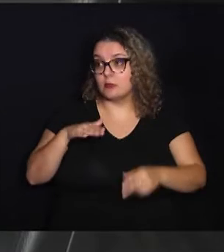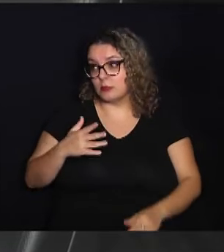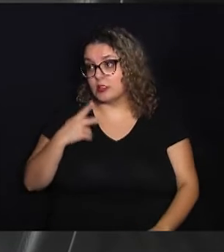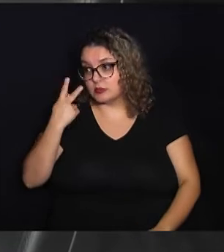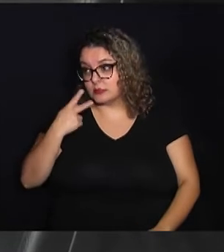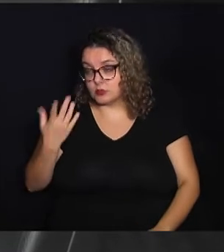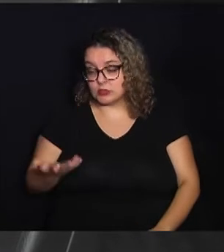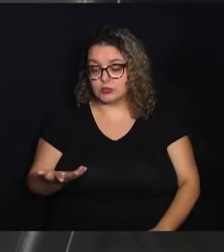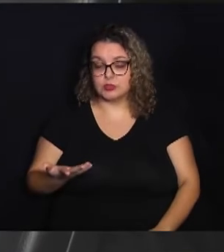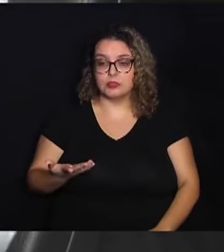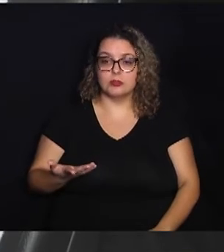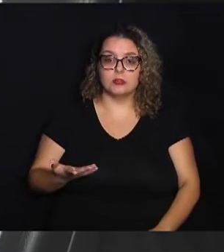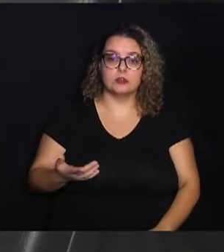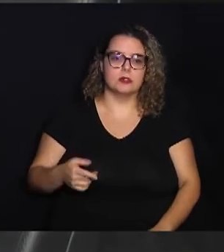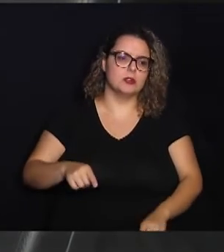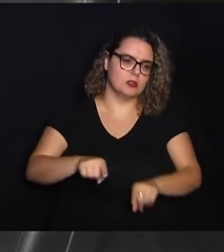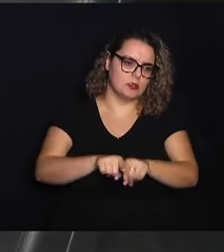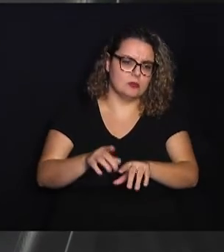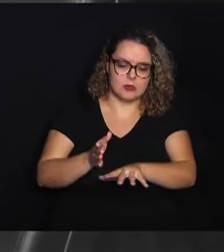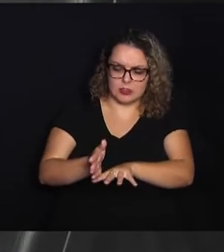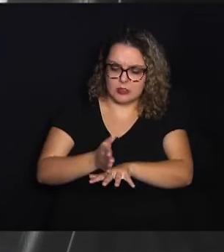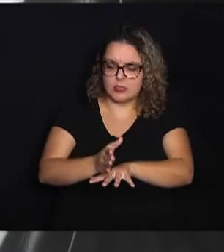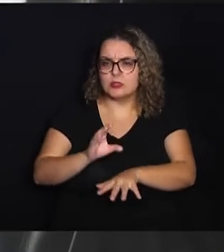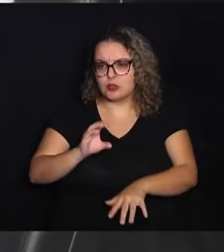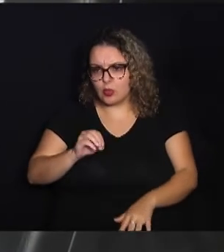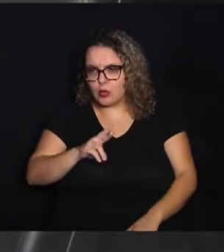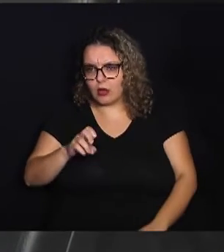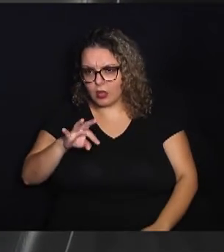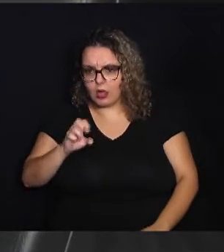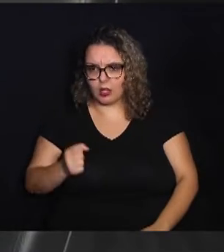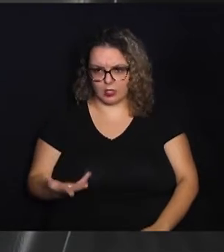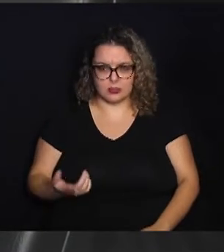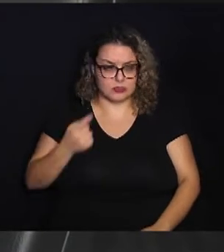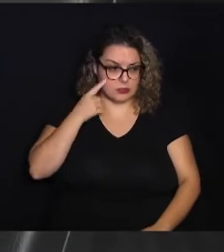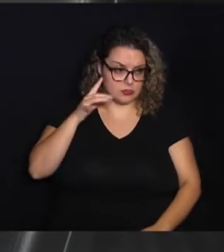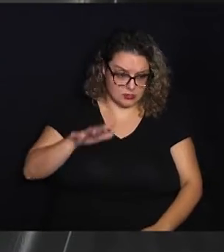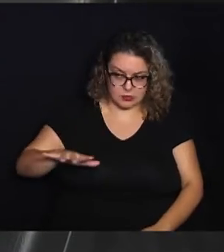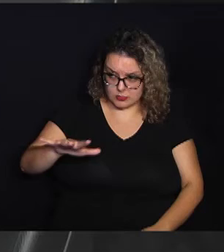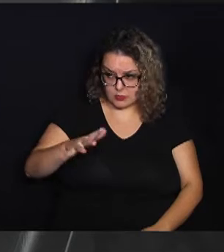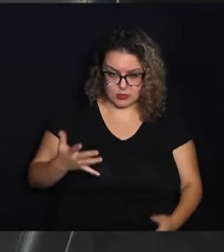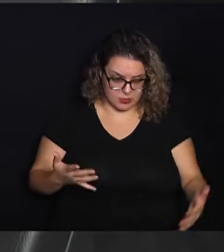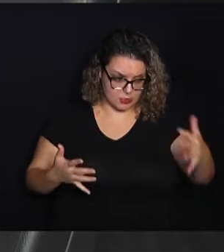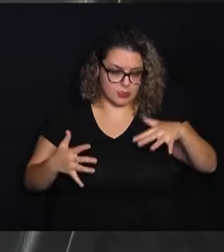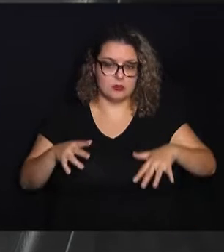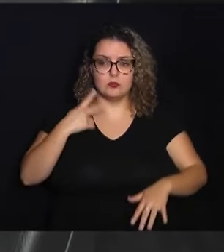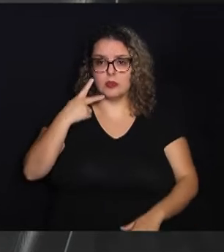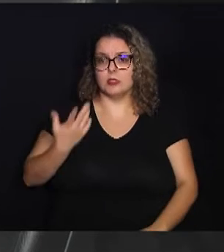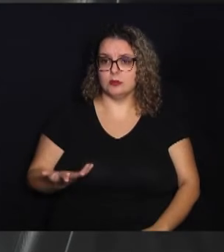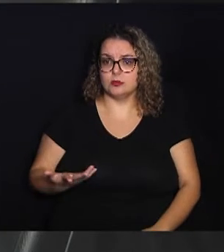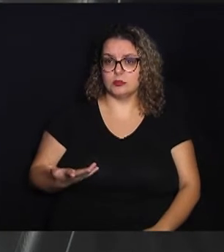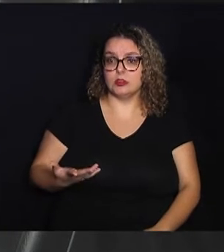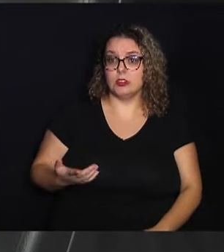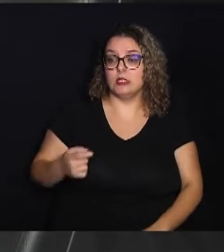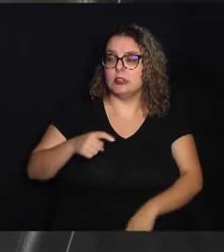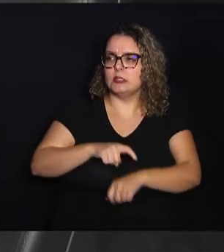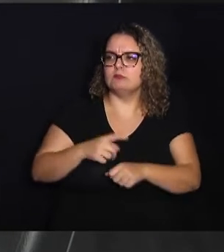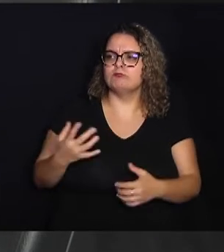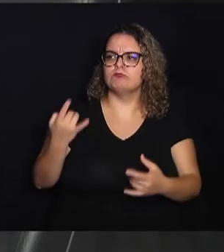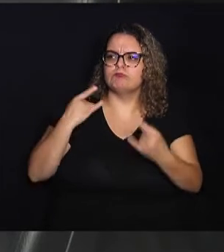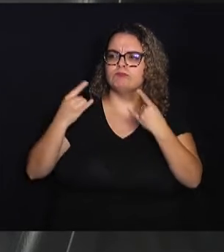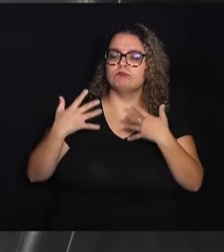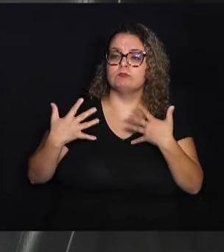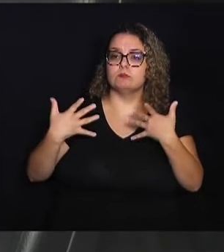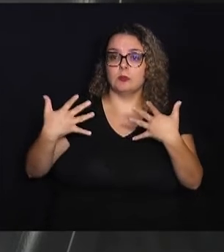política e das correntes políticas, né, das ideologias políticas que a gente poderia ter. E naquele momento que a gente foi despertando para isso,